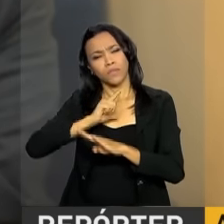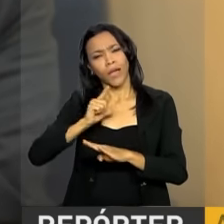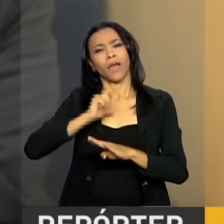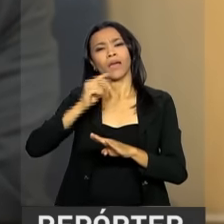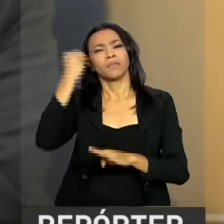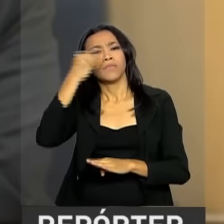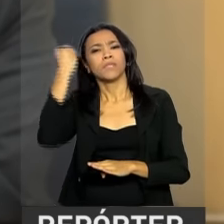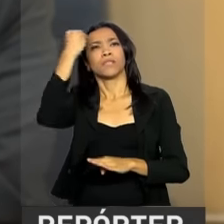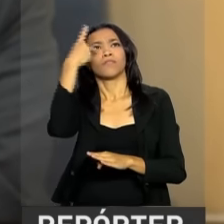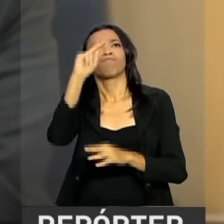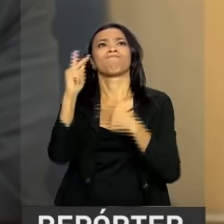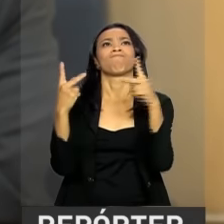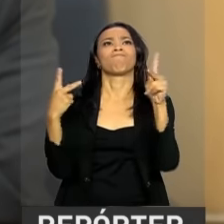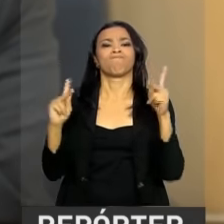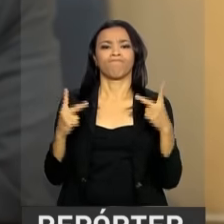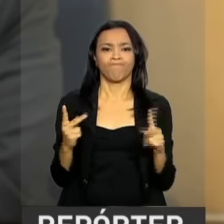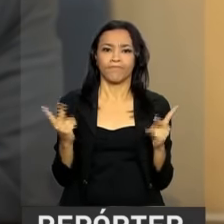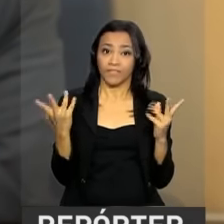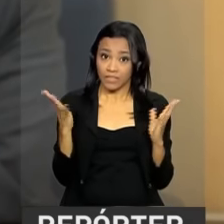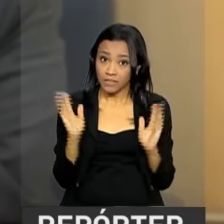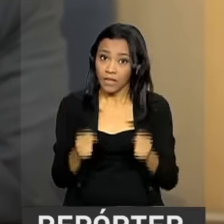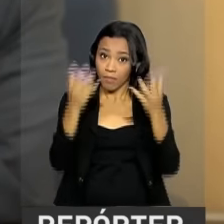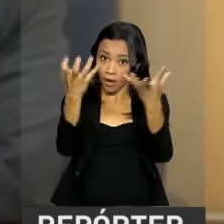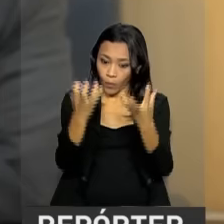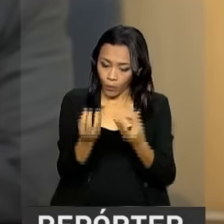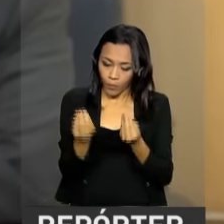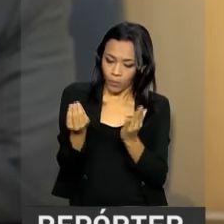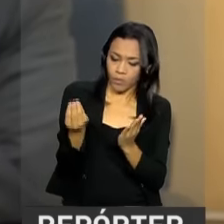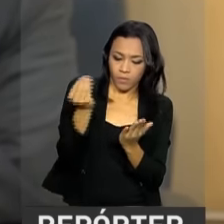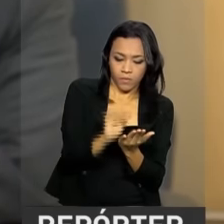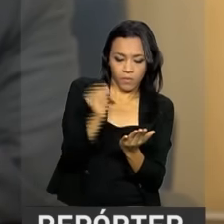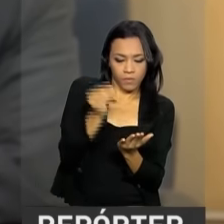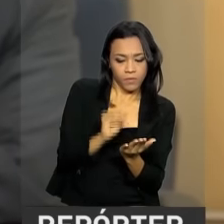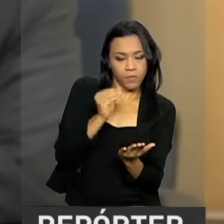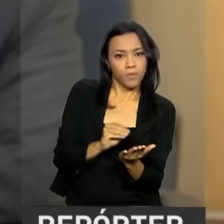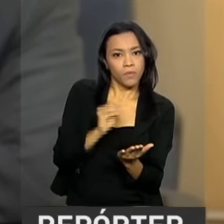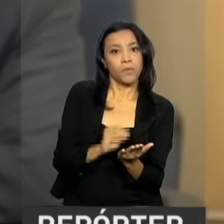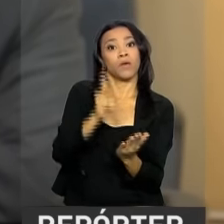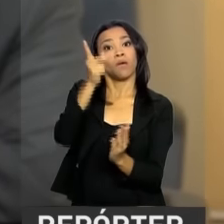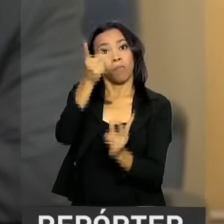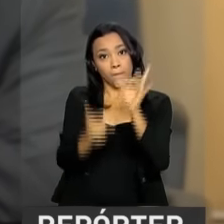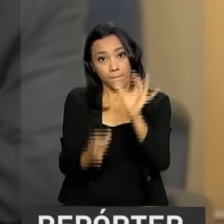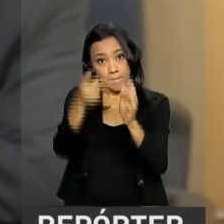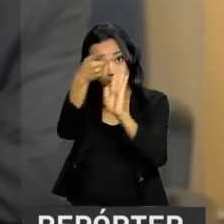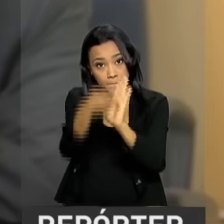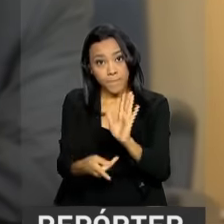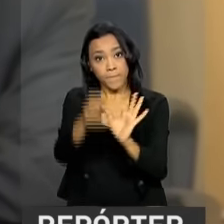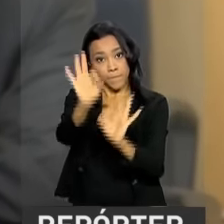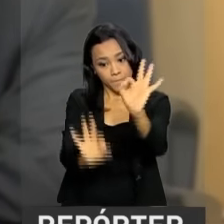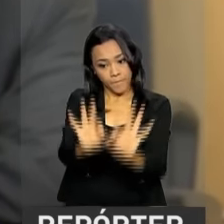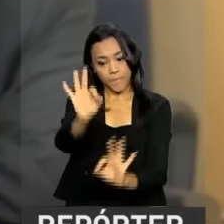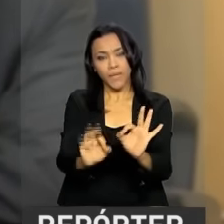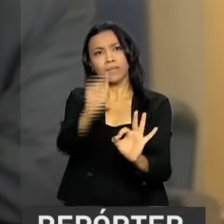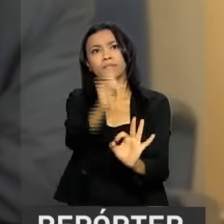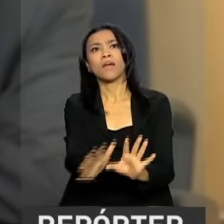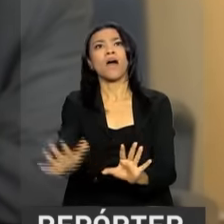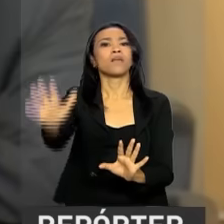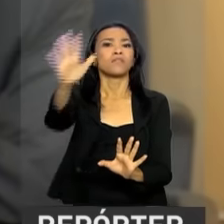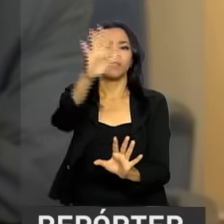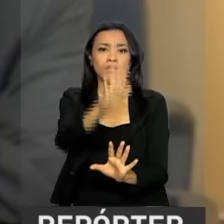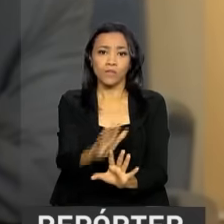contribuir para que nós possamos realmente criar um um plano nacional um plano nacional efetivo de